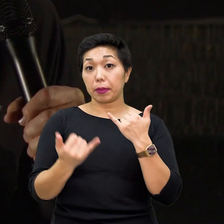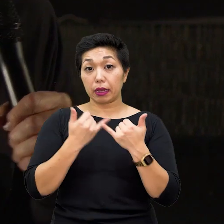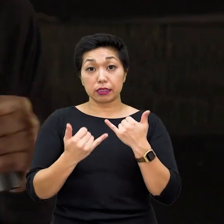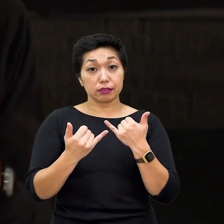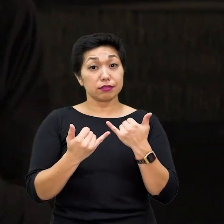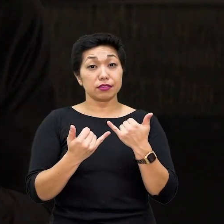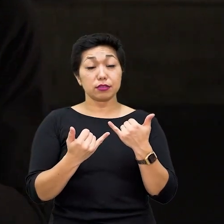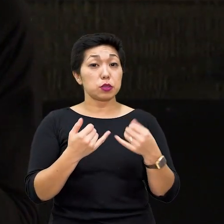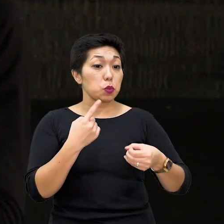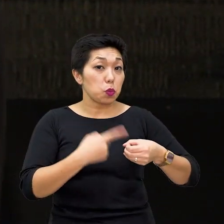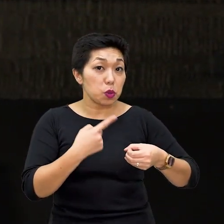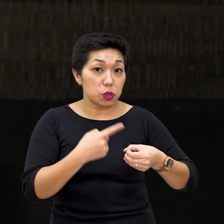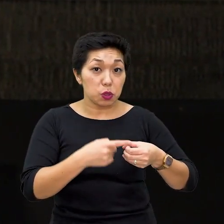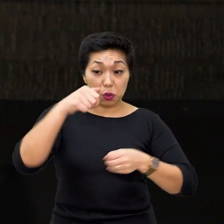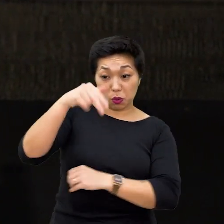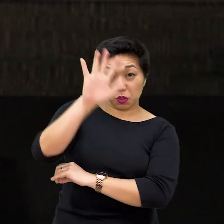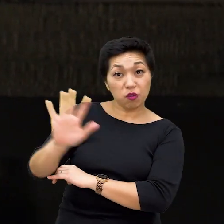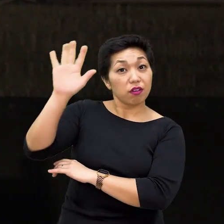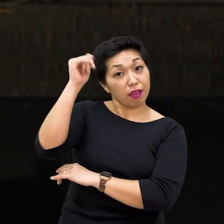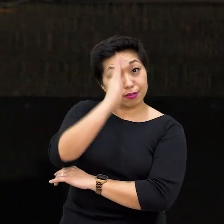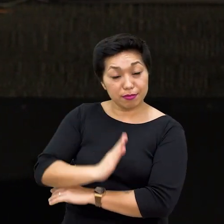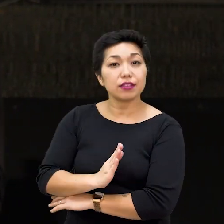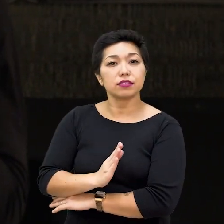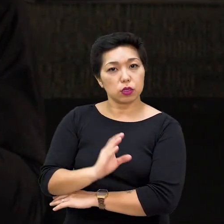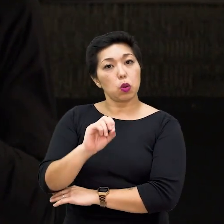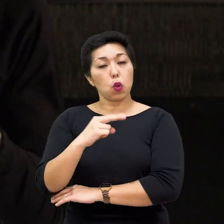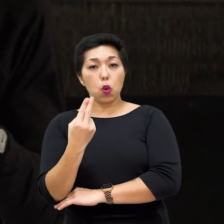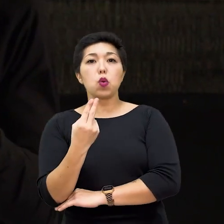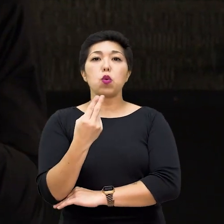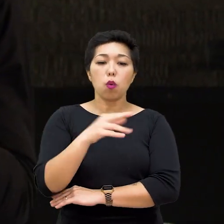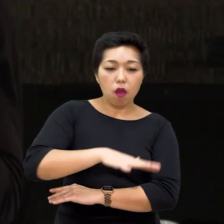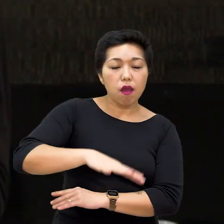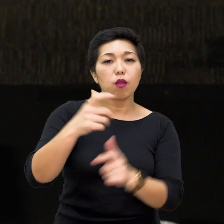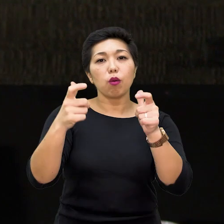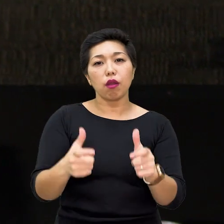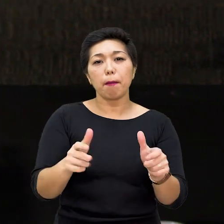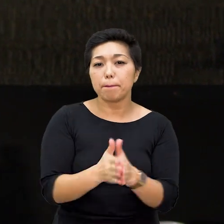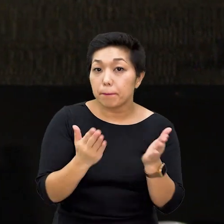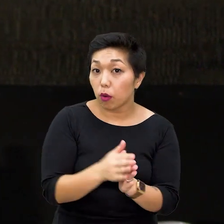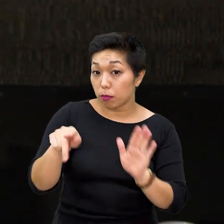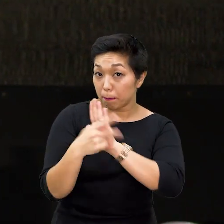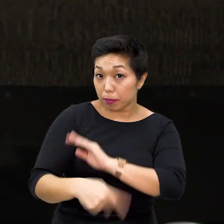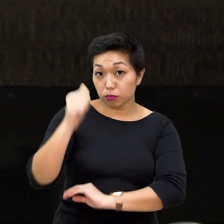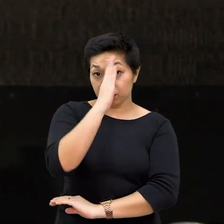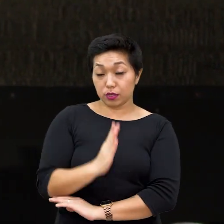interior do Nordeste ou de áreas relativamente pobres do Brasil. E